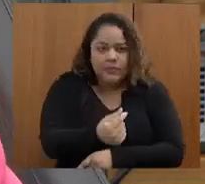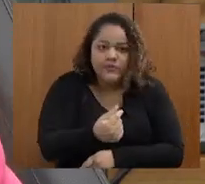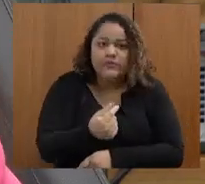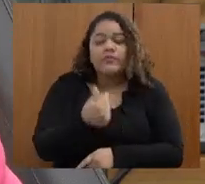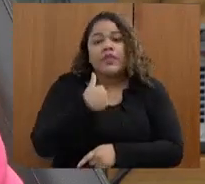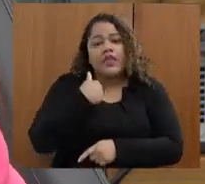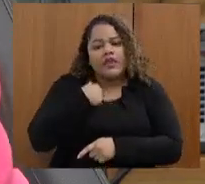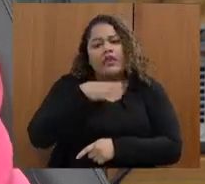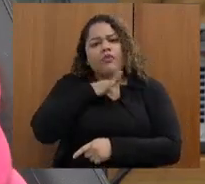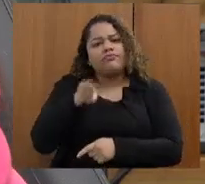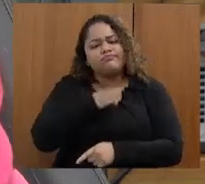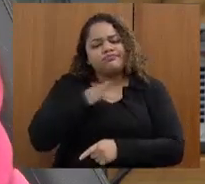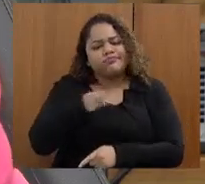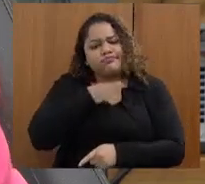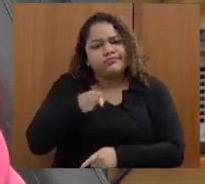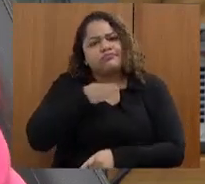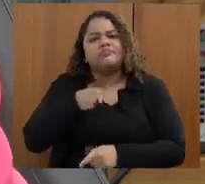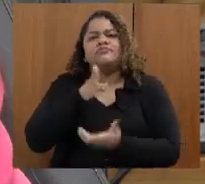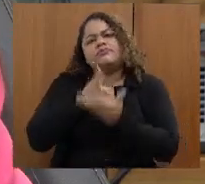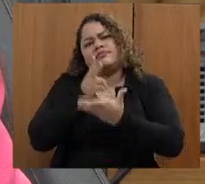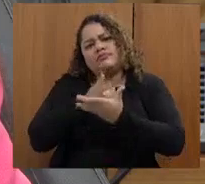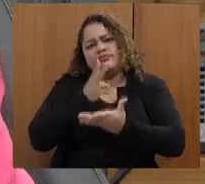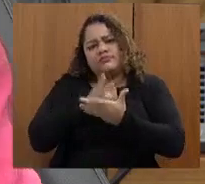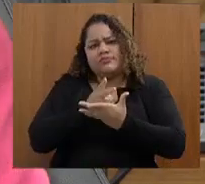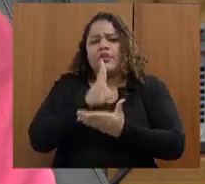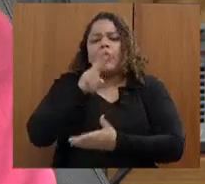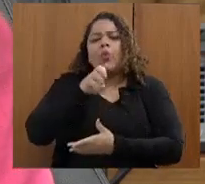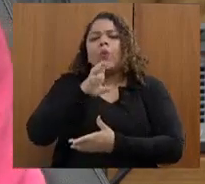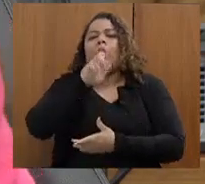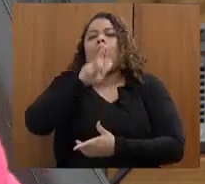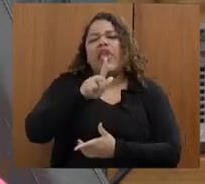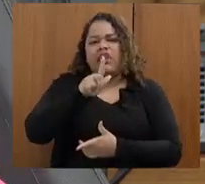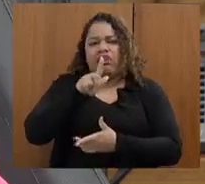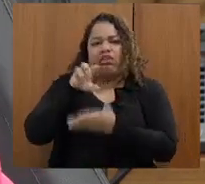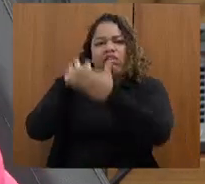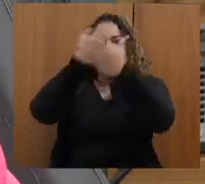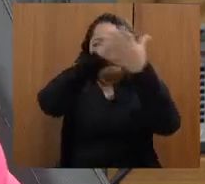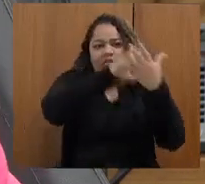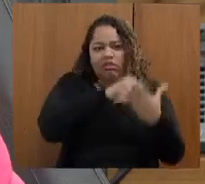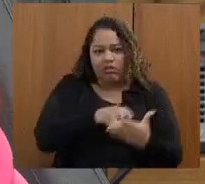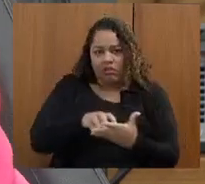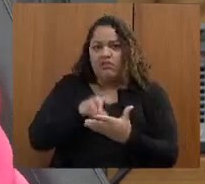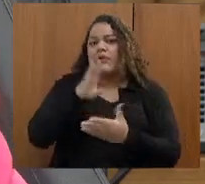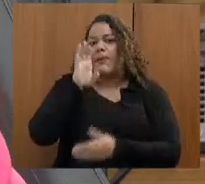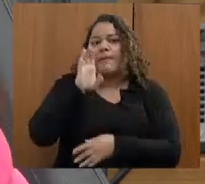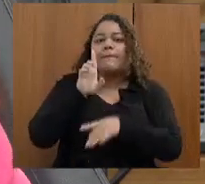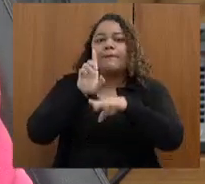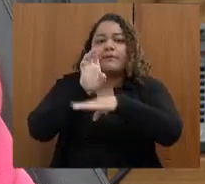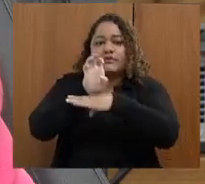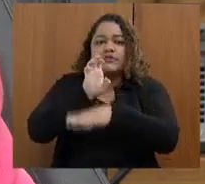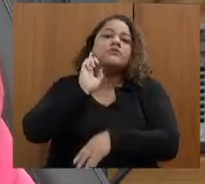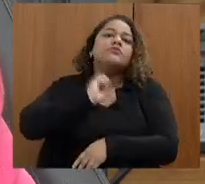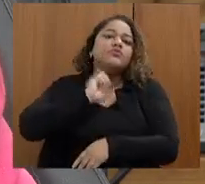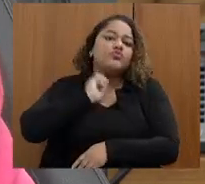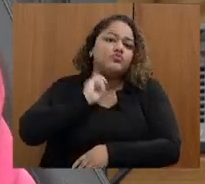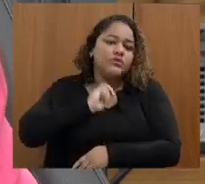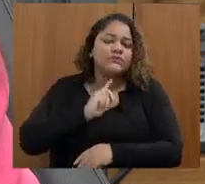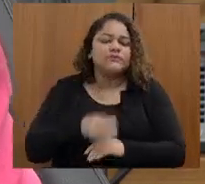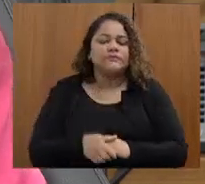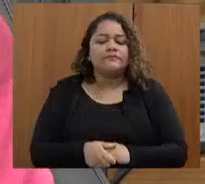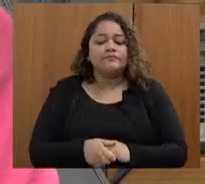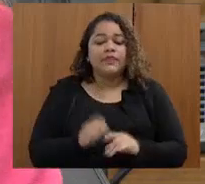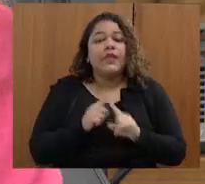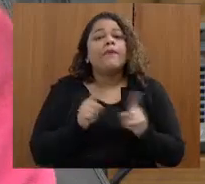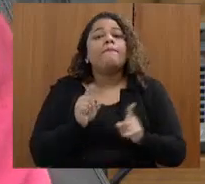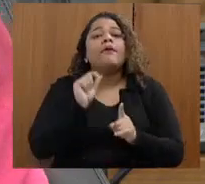com muita frequência e nas uegs em outras unidades que a gente tem por toda Minas Gerais e o que a gente percebe é que a demanda